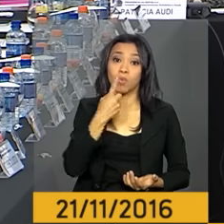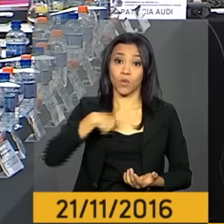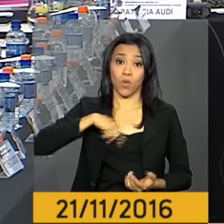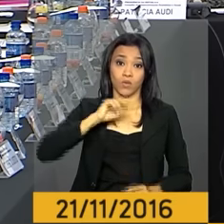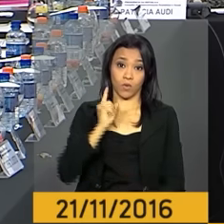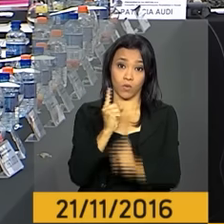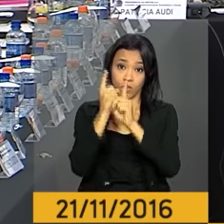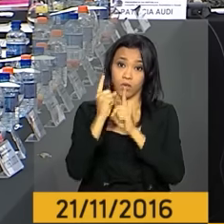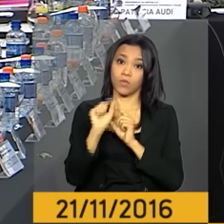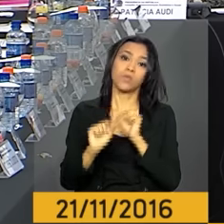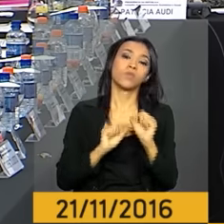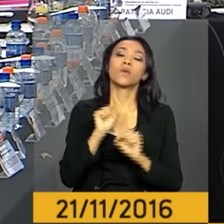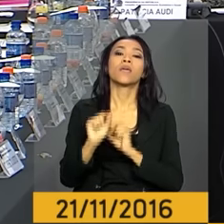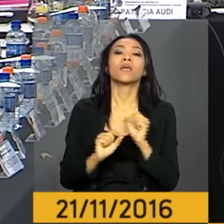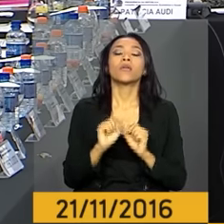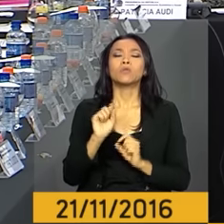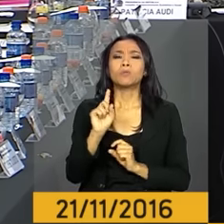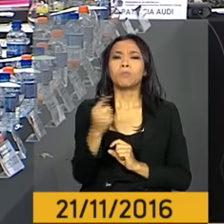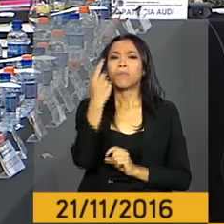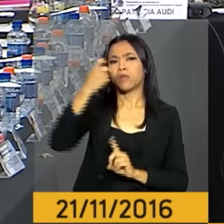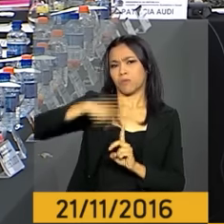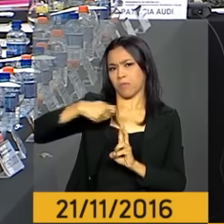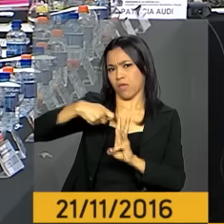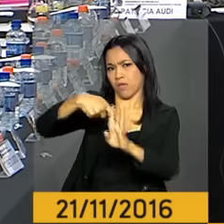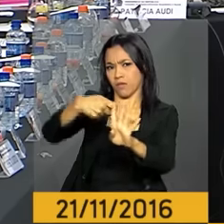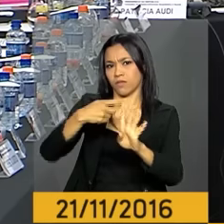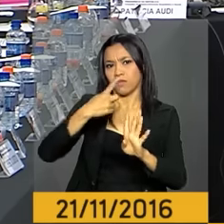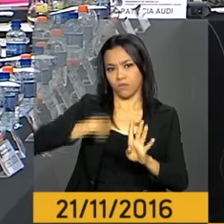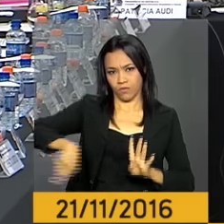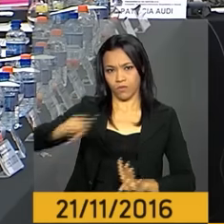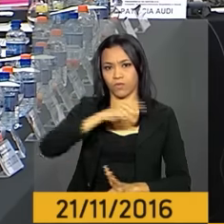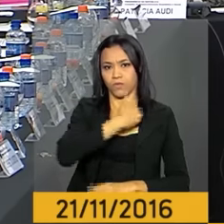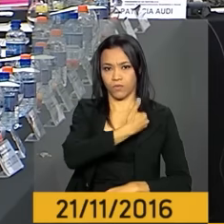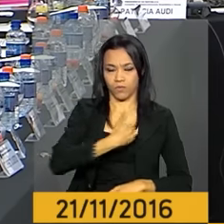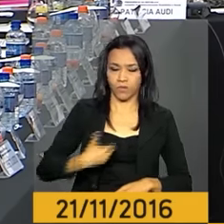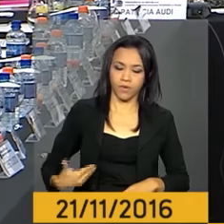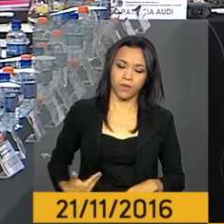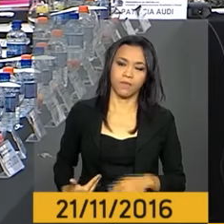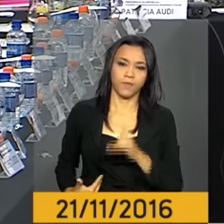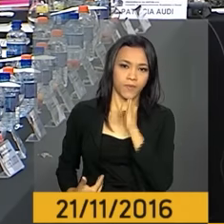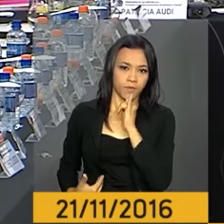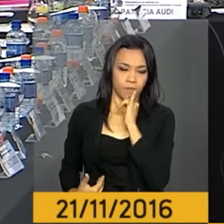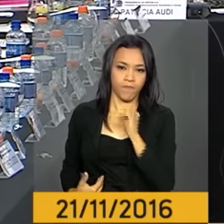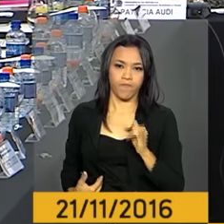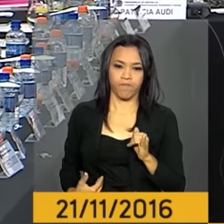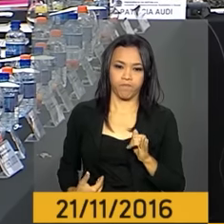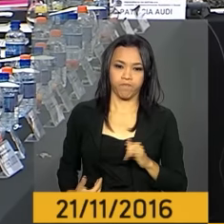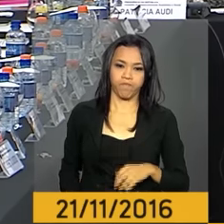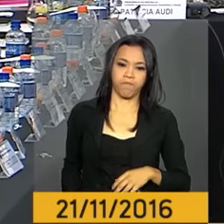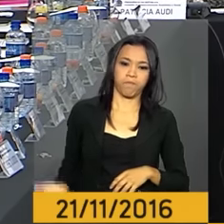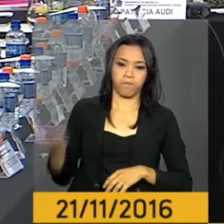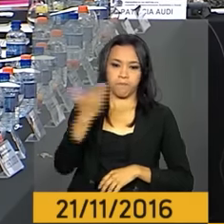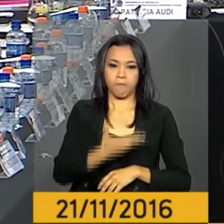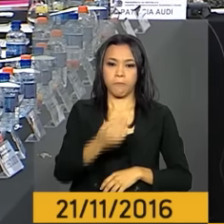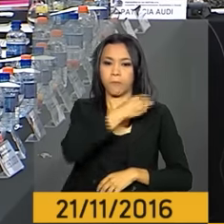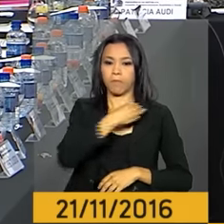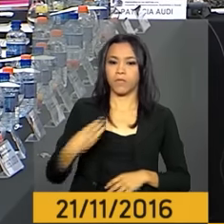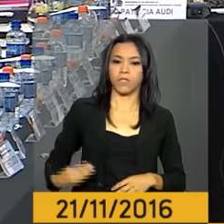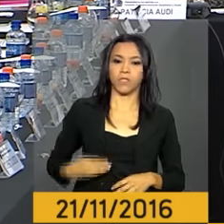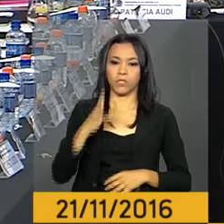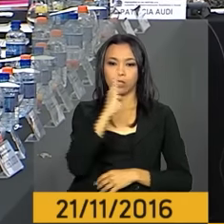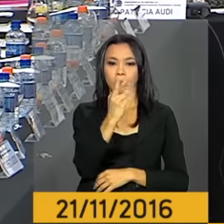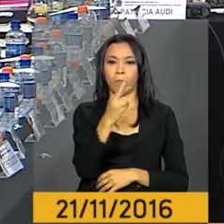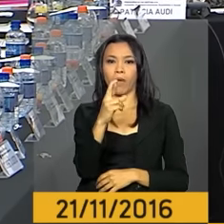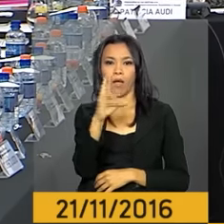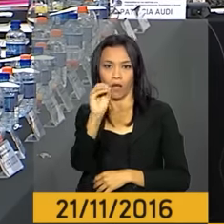encontramos logo nos primeiros meses do nosso governo. Por exemplo, está aqui o Ricardo Barros da Saúde. Ao se